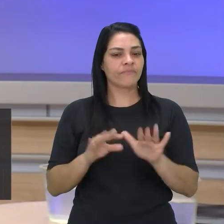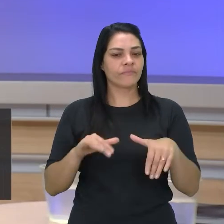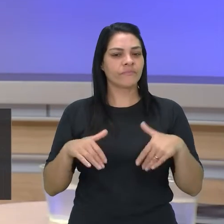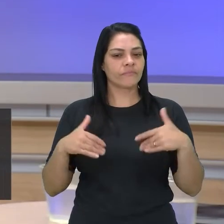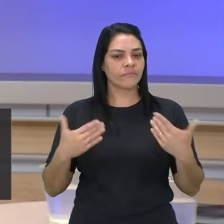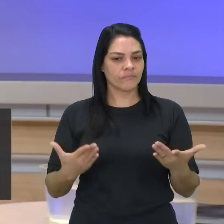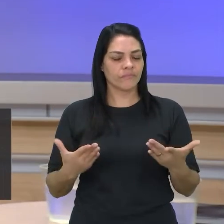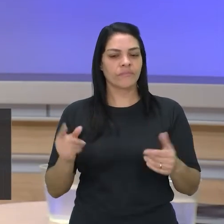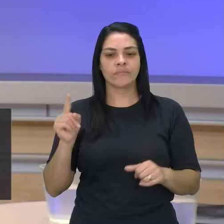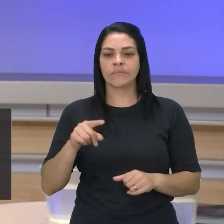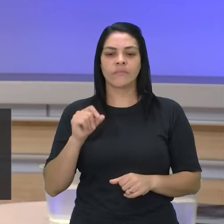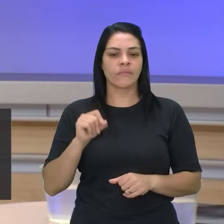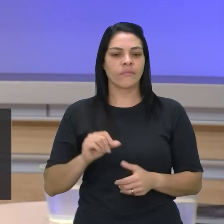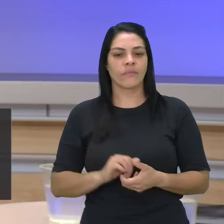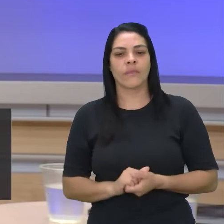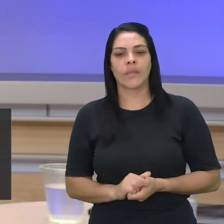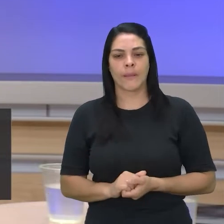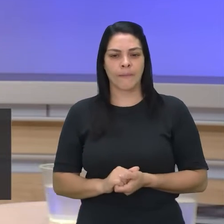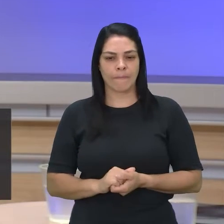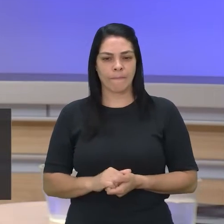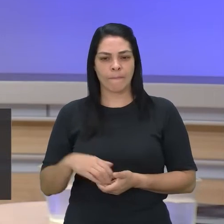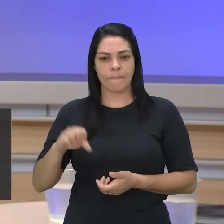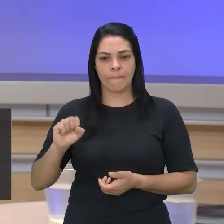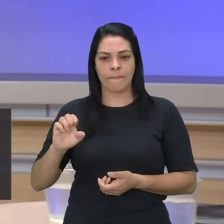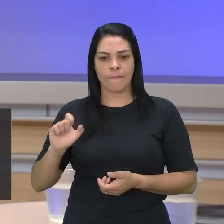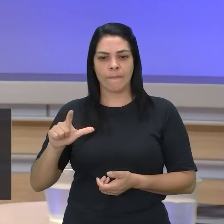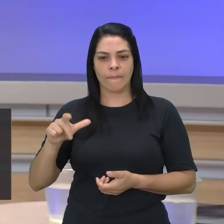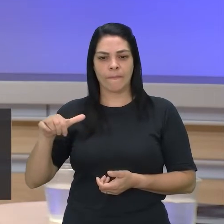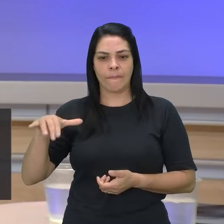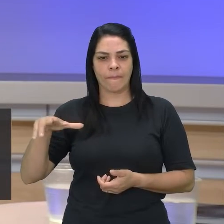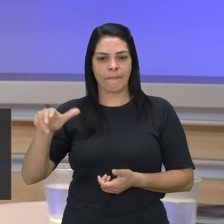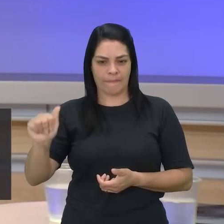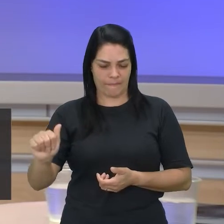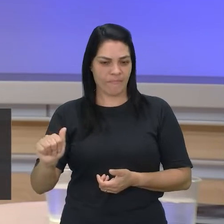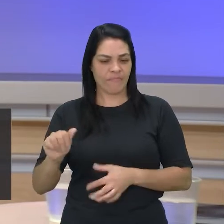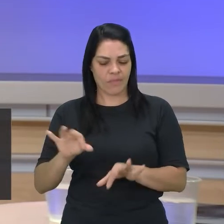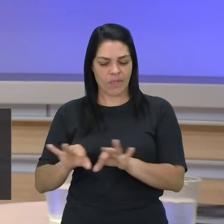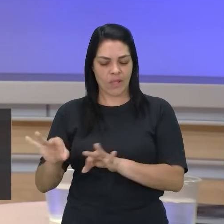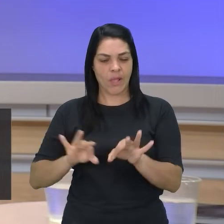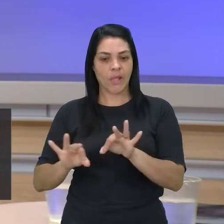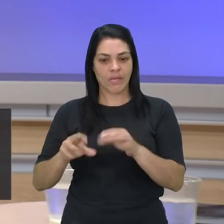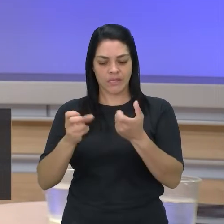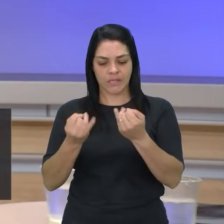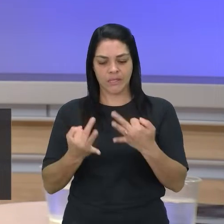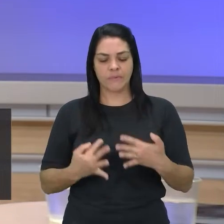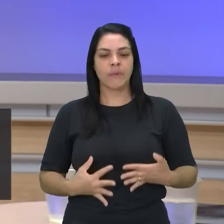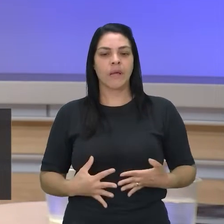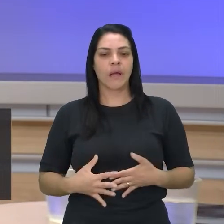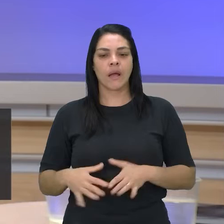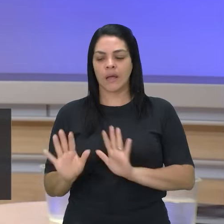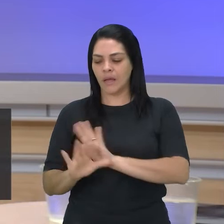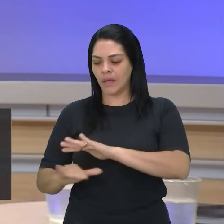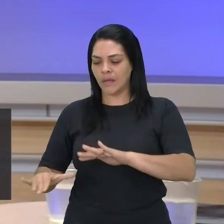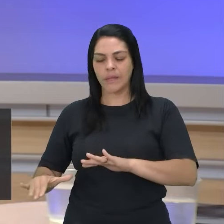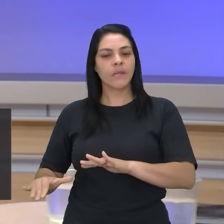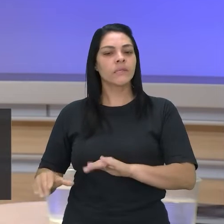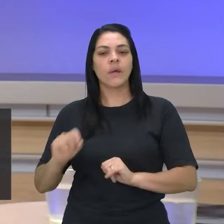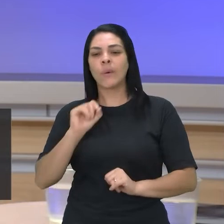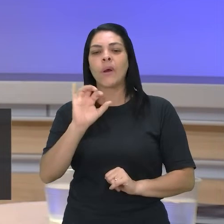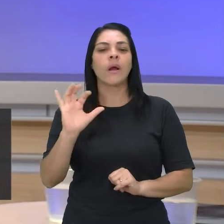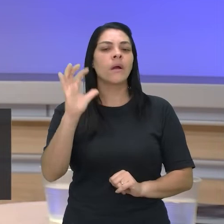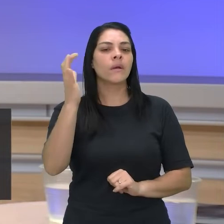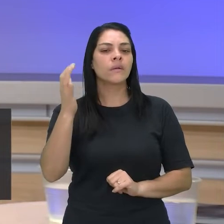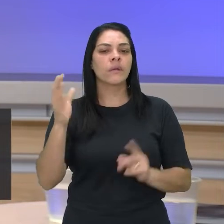fica arraigado, né? Quer dizer, a Sheila, que é da organização Sheila Secom, ela fala muito isso. A criança, ela passa